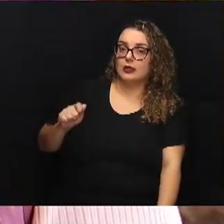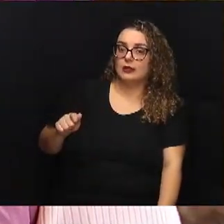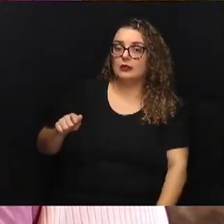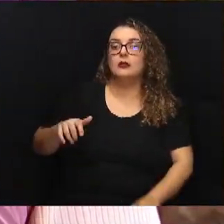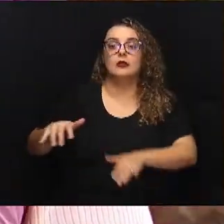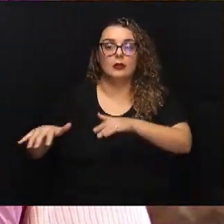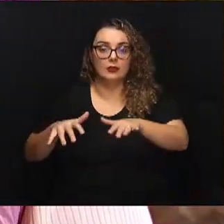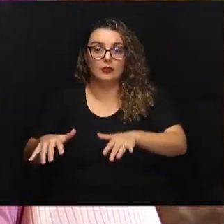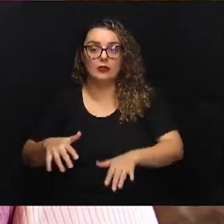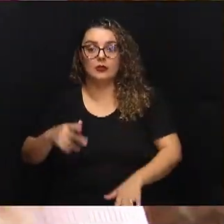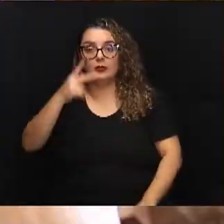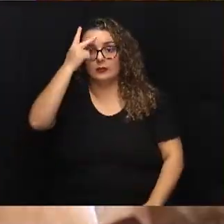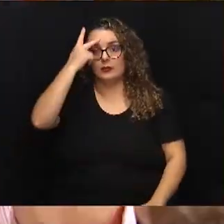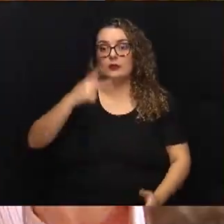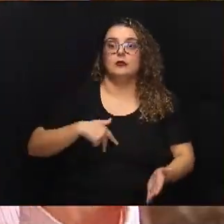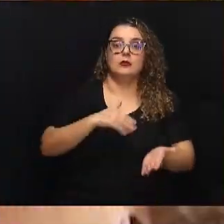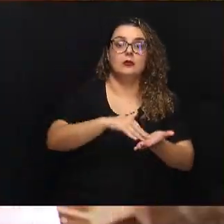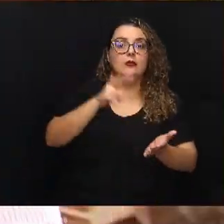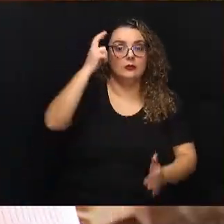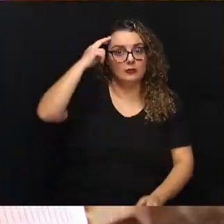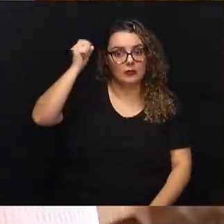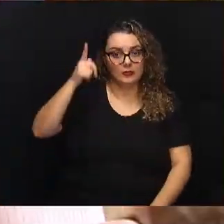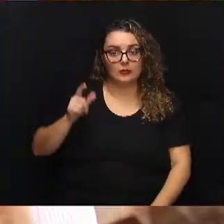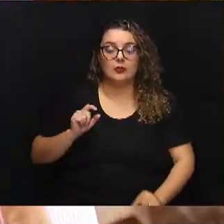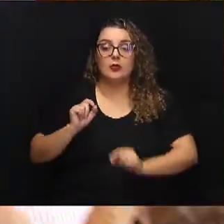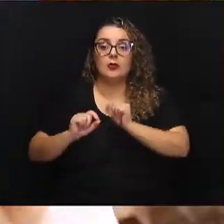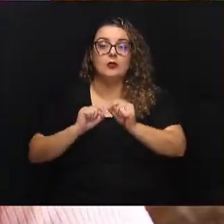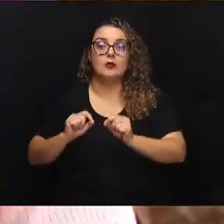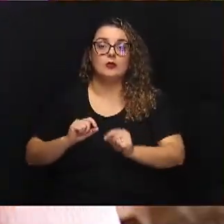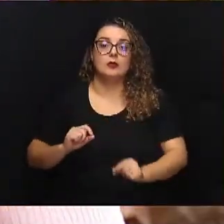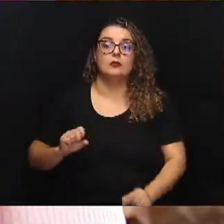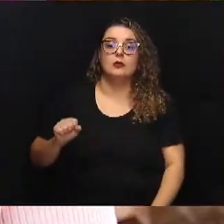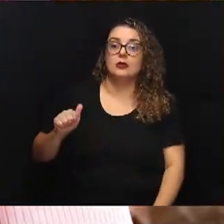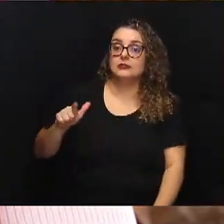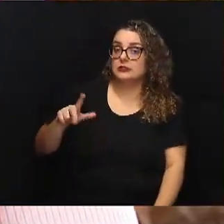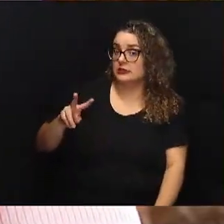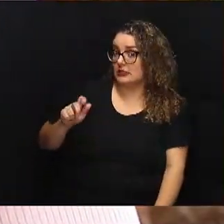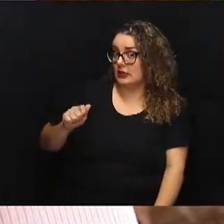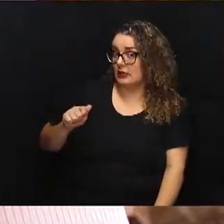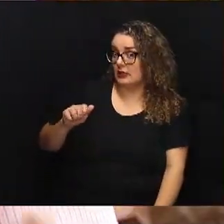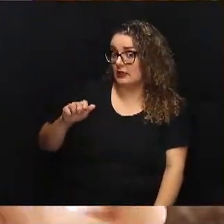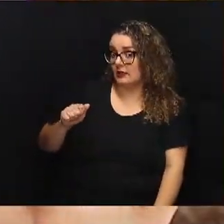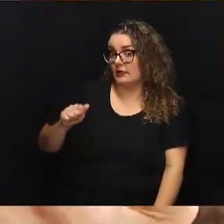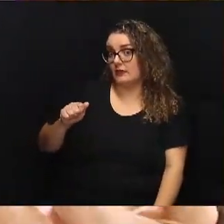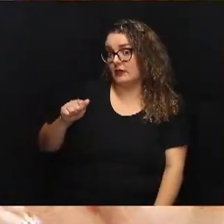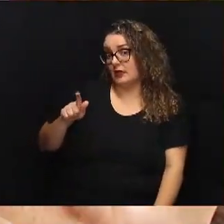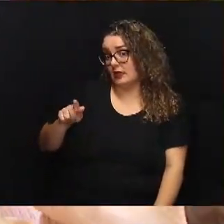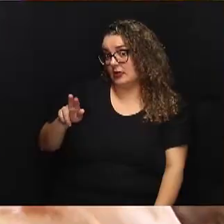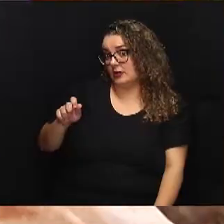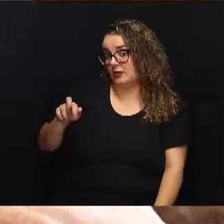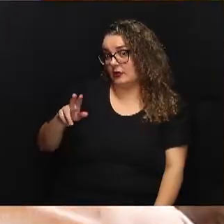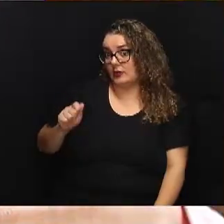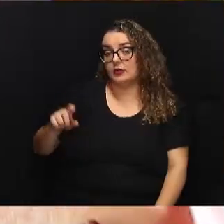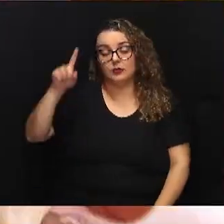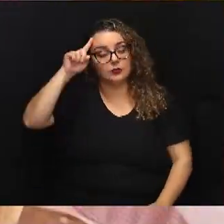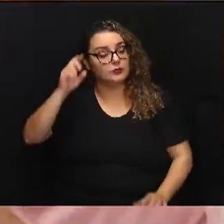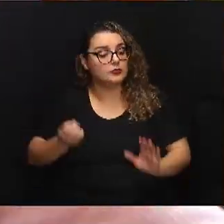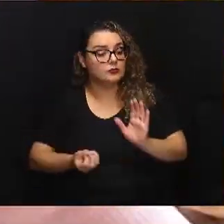pela Secretaria de Cultura junto. Então, o que pode ser salvaguarda? Criar um dia celebrativo, criar